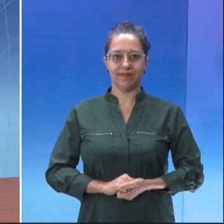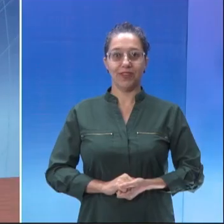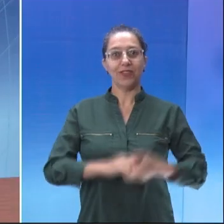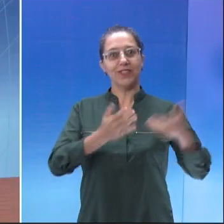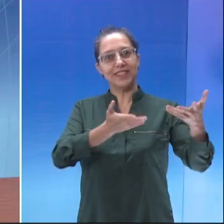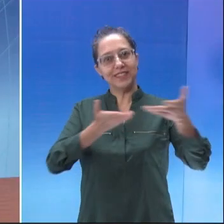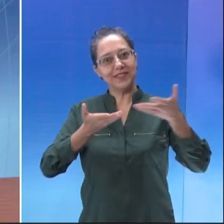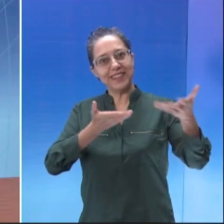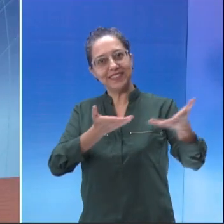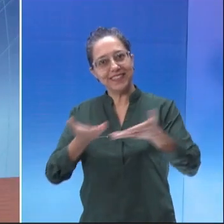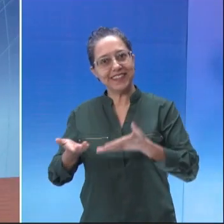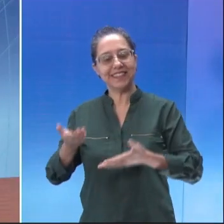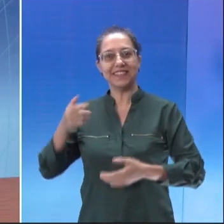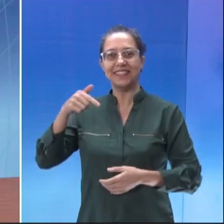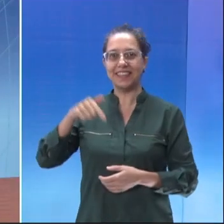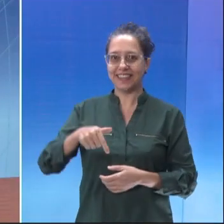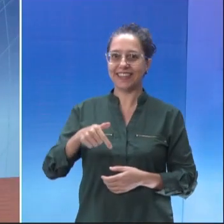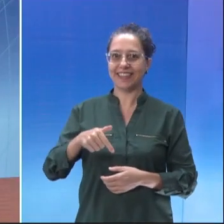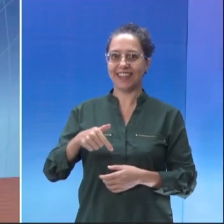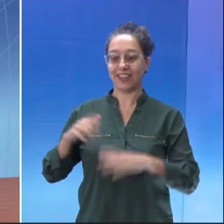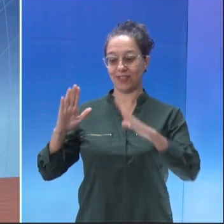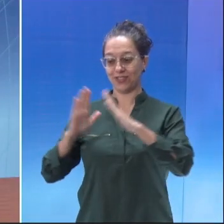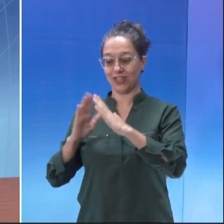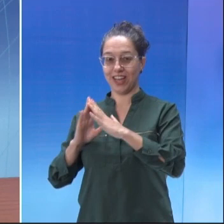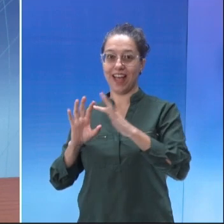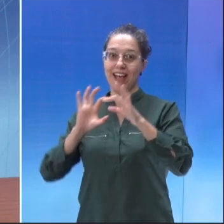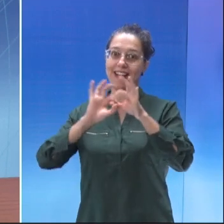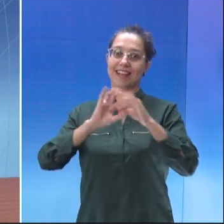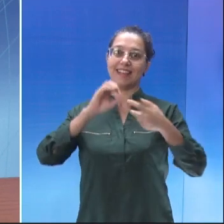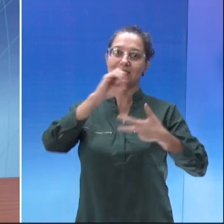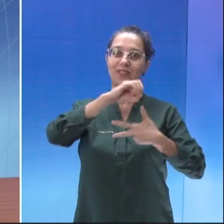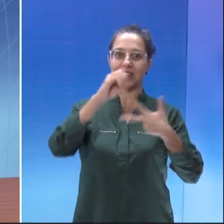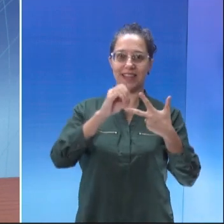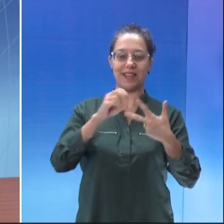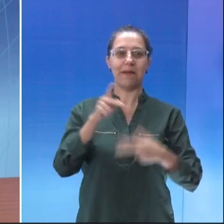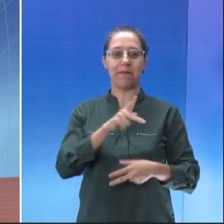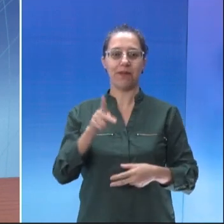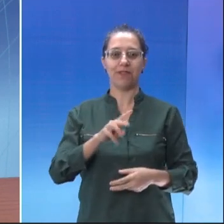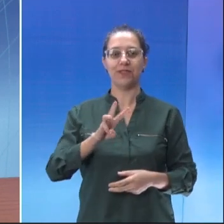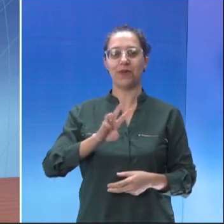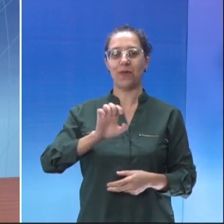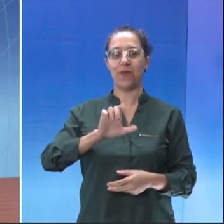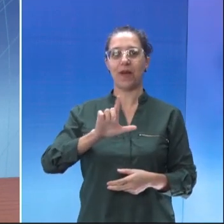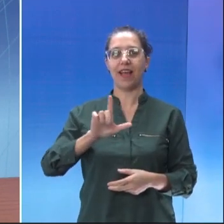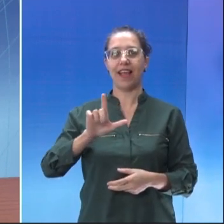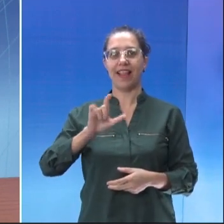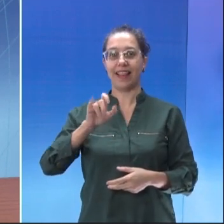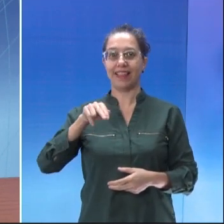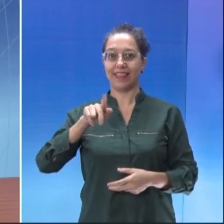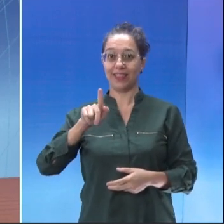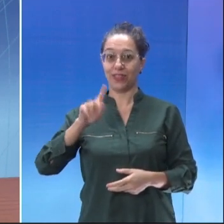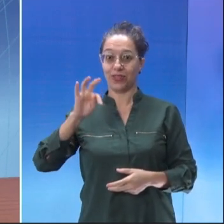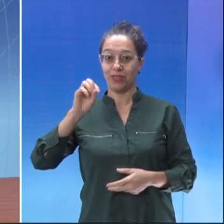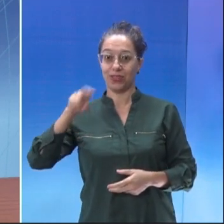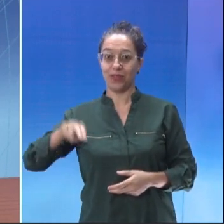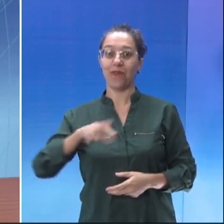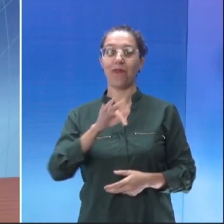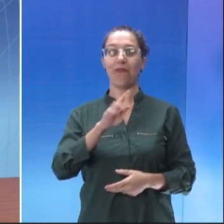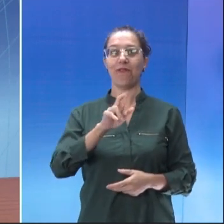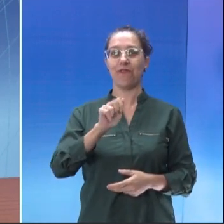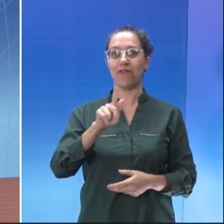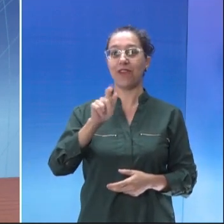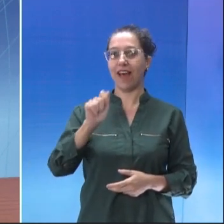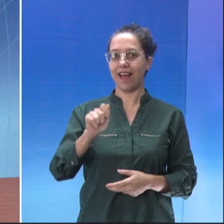Sejam todos muito bem-vindos ao Tô de Casa no Enem. Eu sou o professor Wellington Fraga e hoje nós